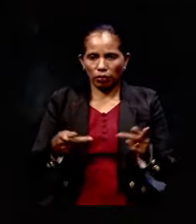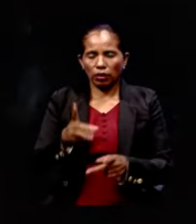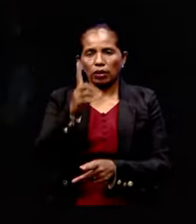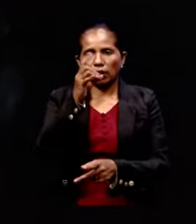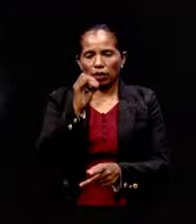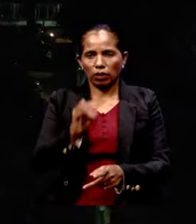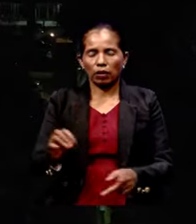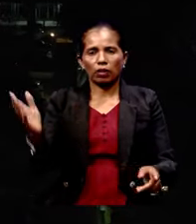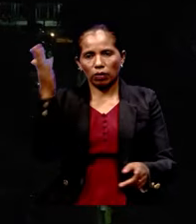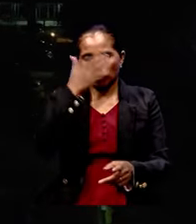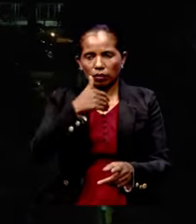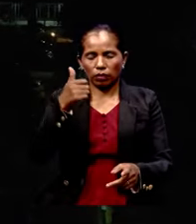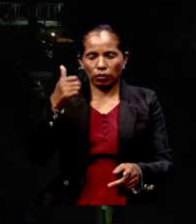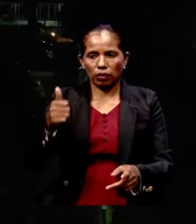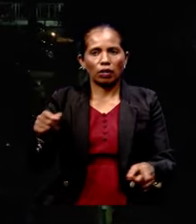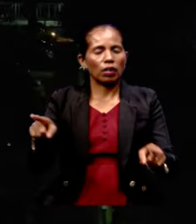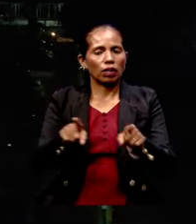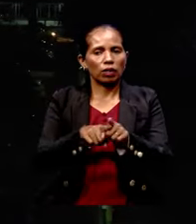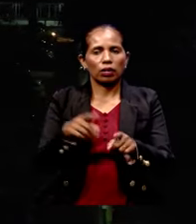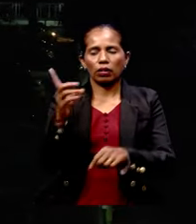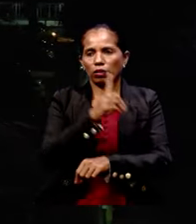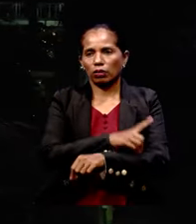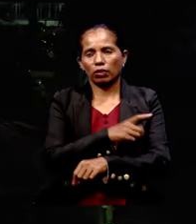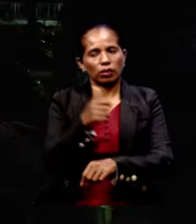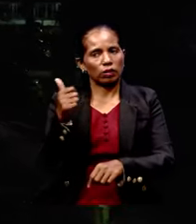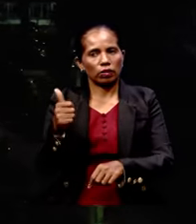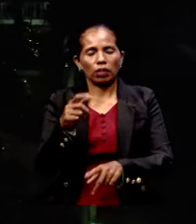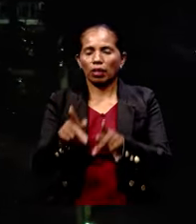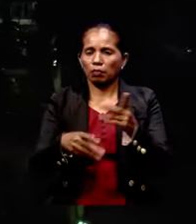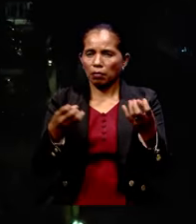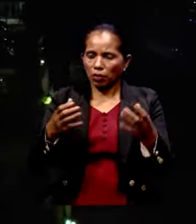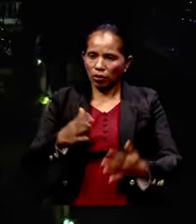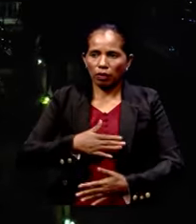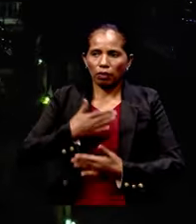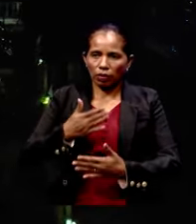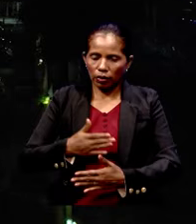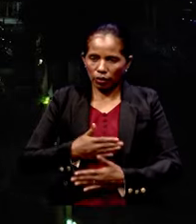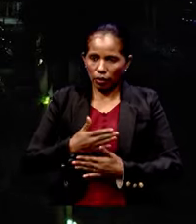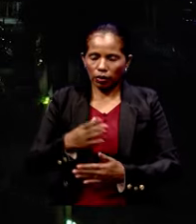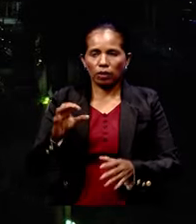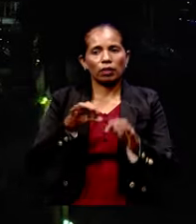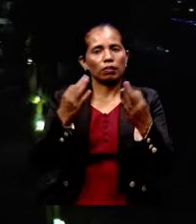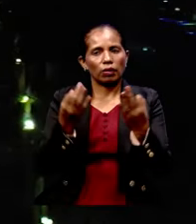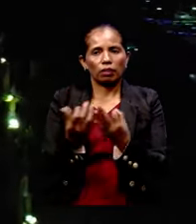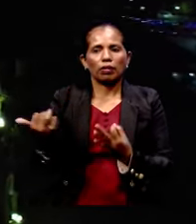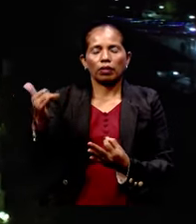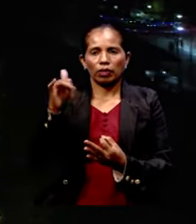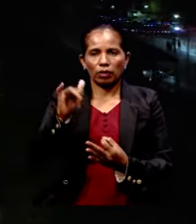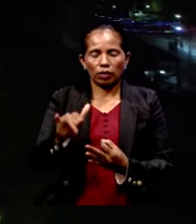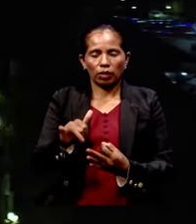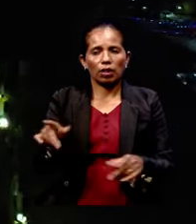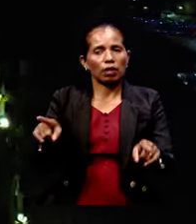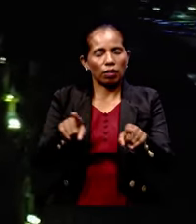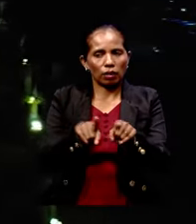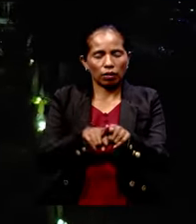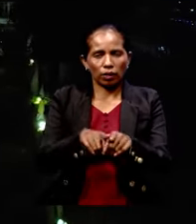dili saifura, lahan isang holoron sira selu, ema barak hak solok, liu-liu familia sira, idane han isang